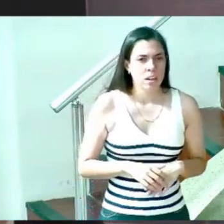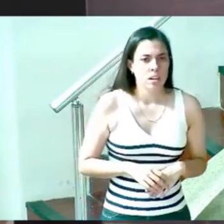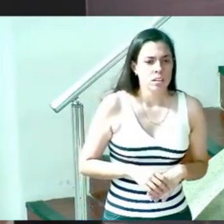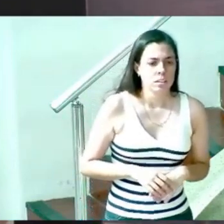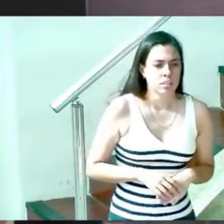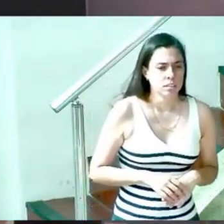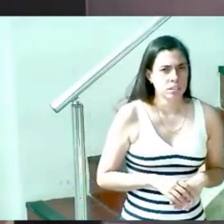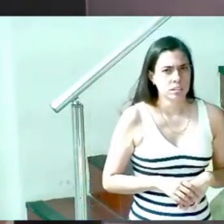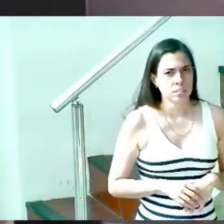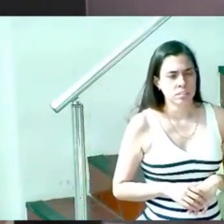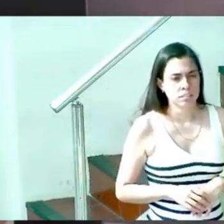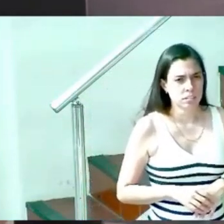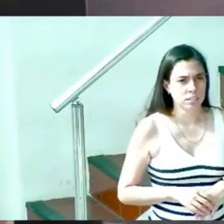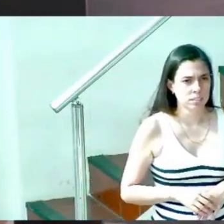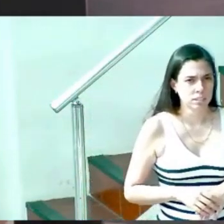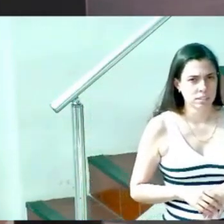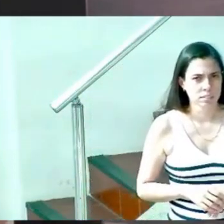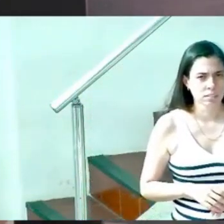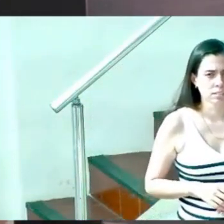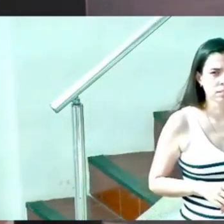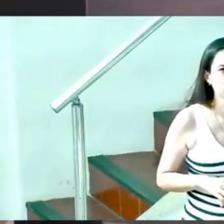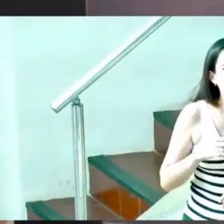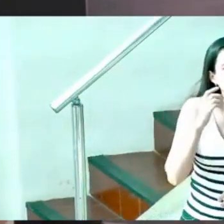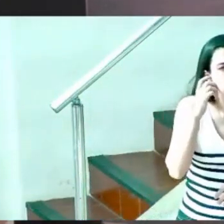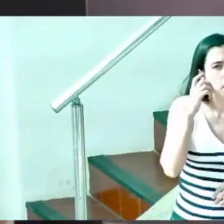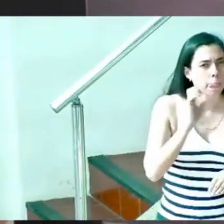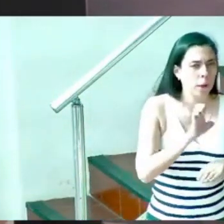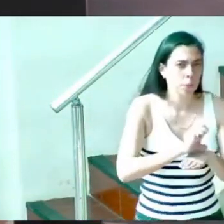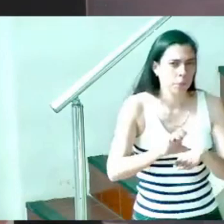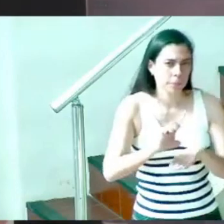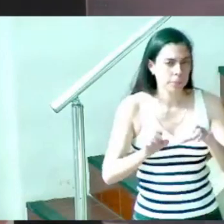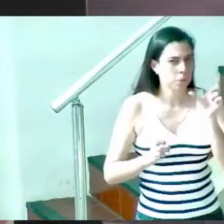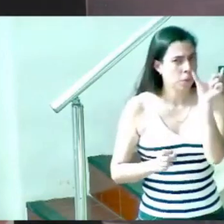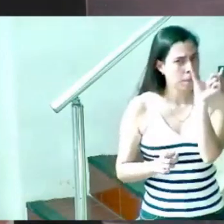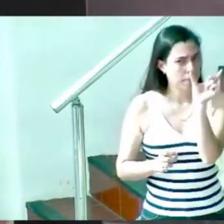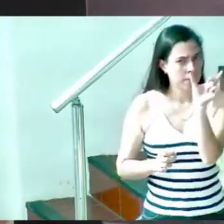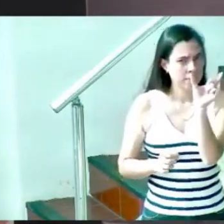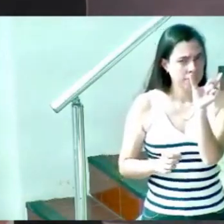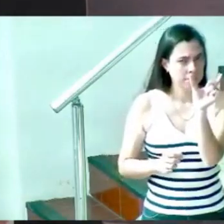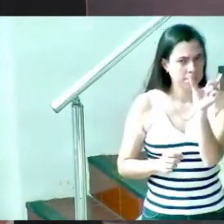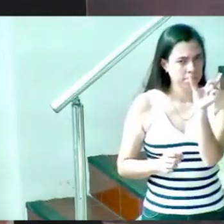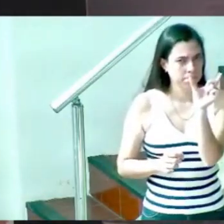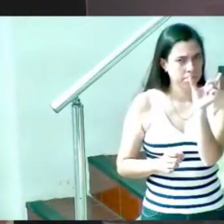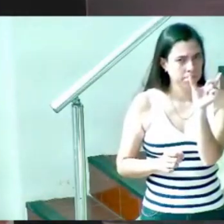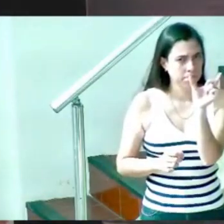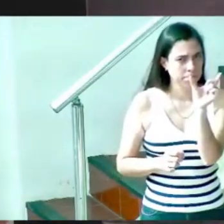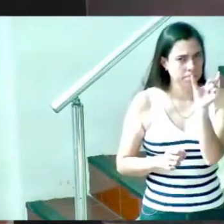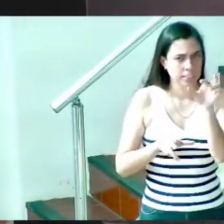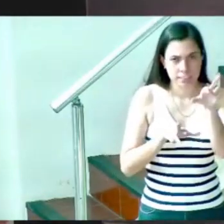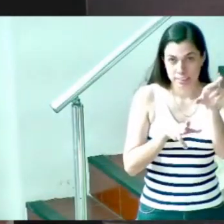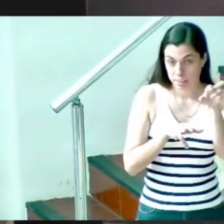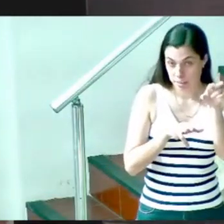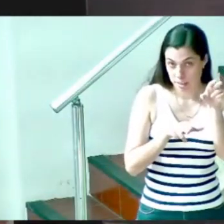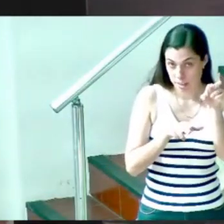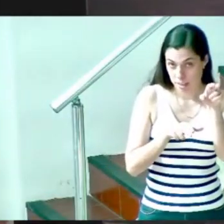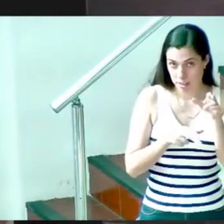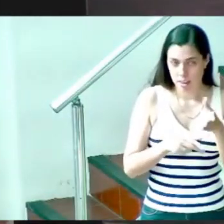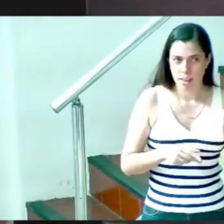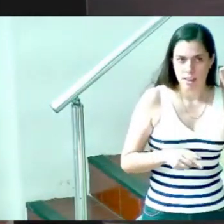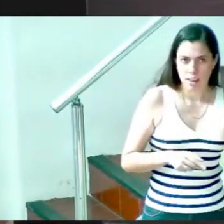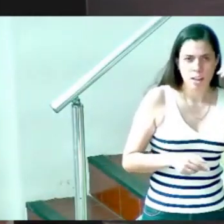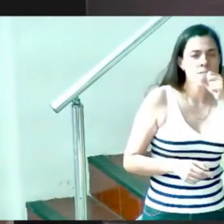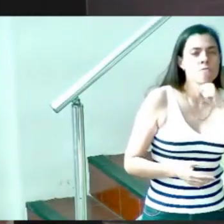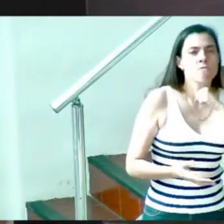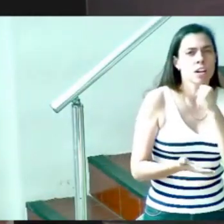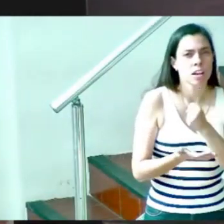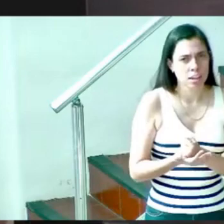termo equivalente ao termo que aparece no original, no Novo Testamento, no versículo 13 de